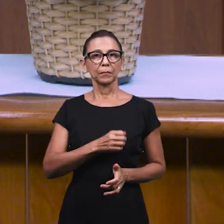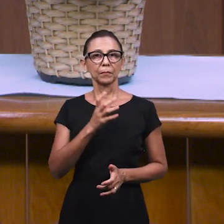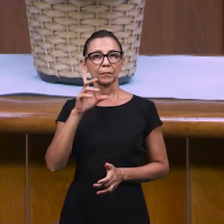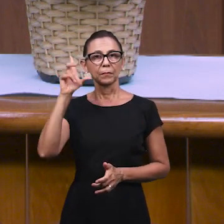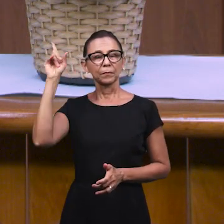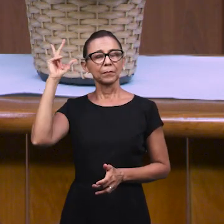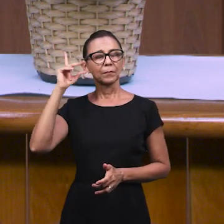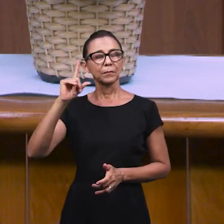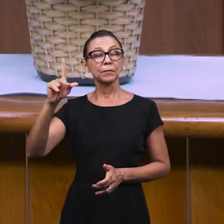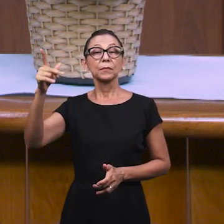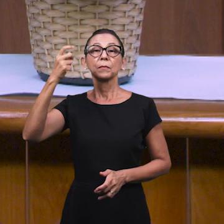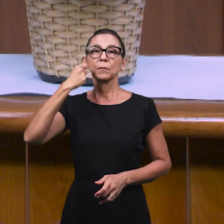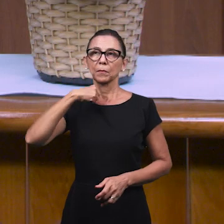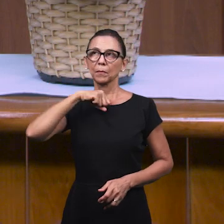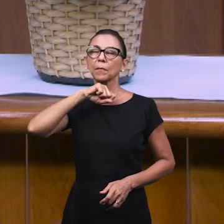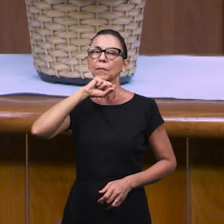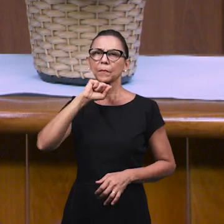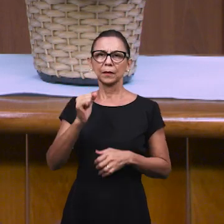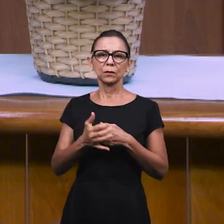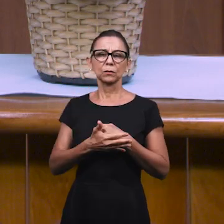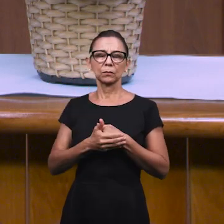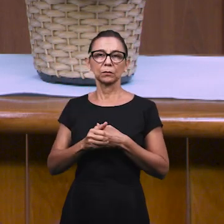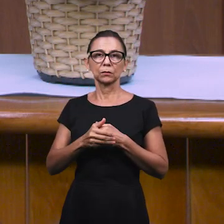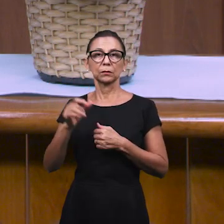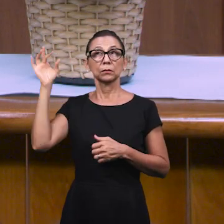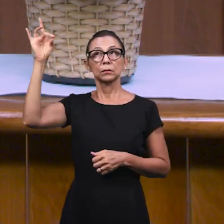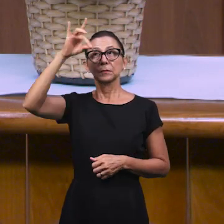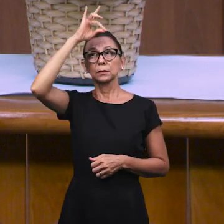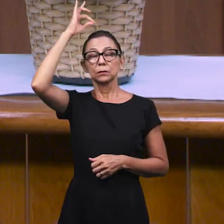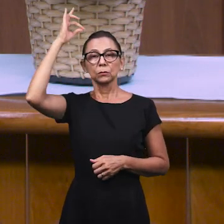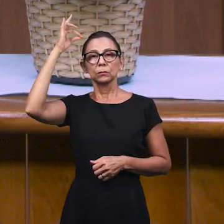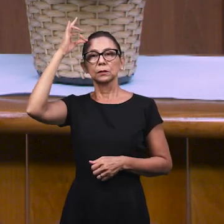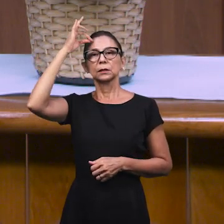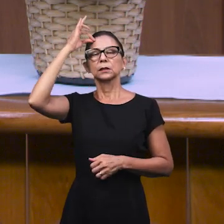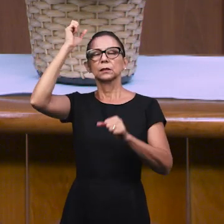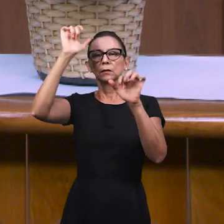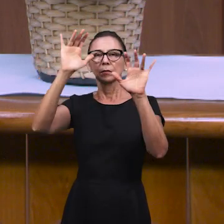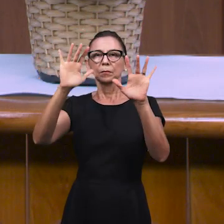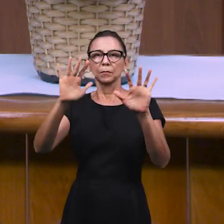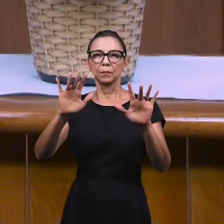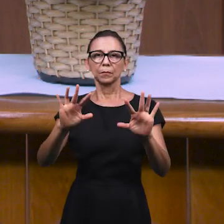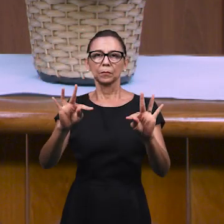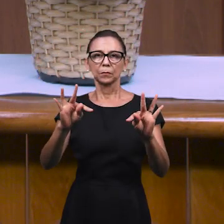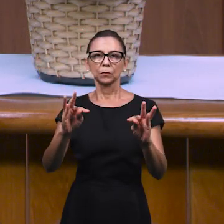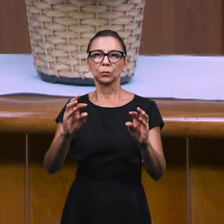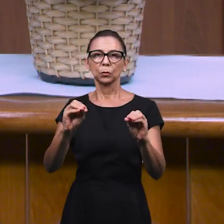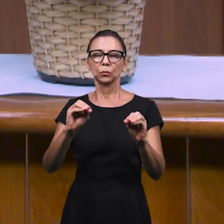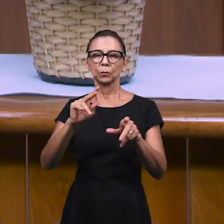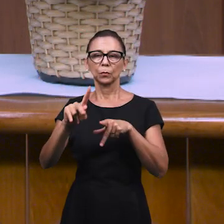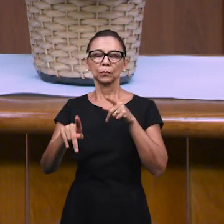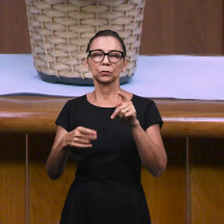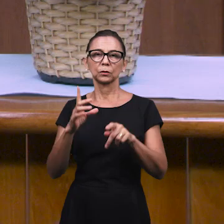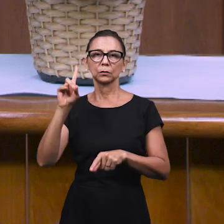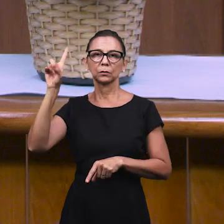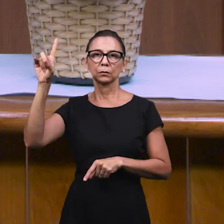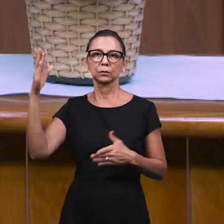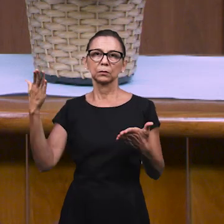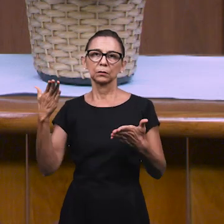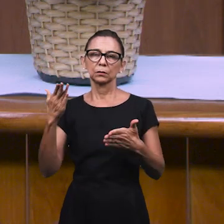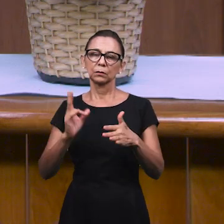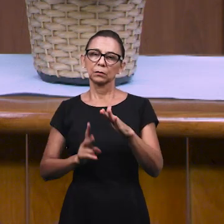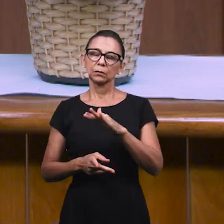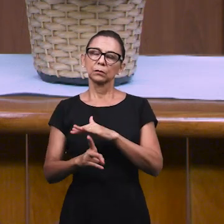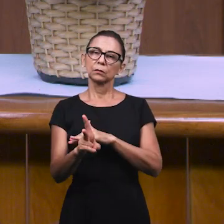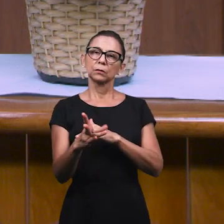o amor de Deus, o nosso eterno Pai, as doces consolações do Espírito Santo repouse sobre vós e sobre todo o povo de